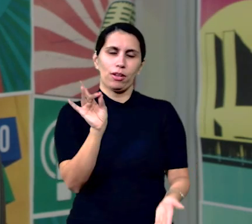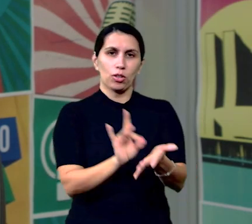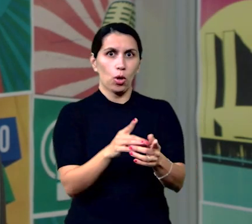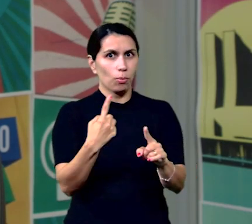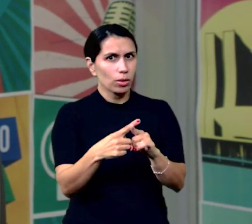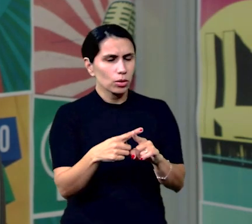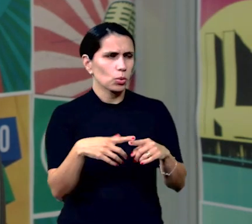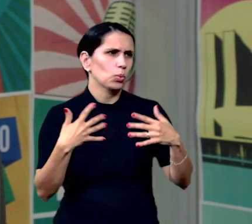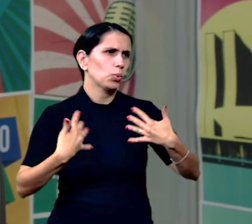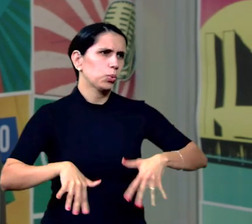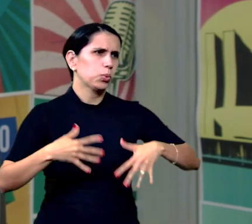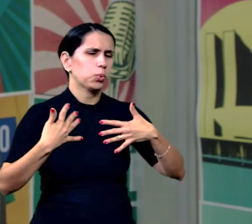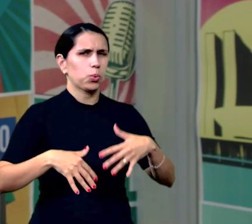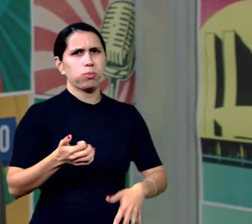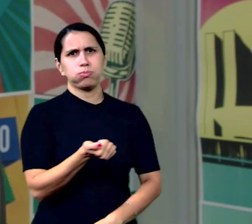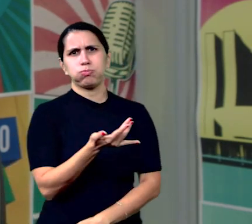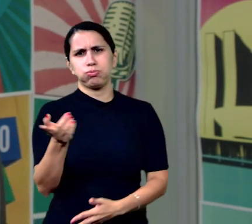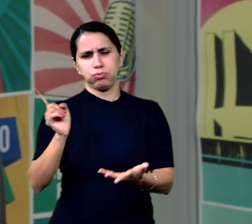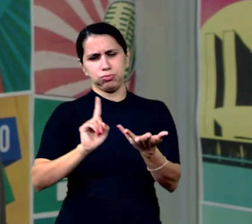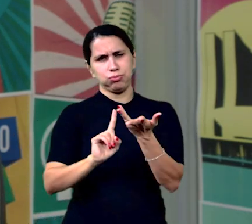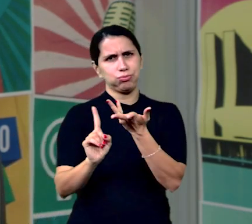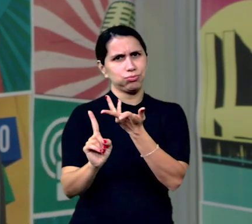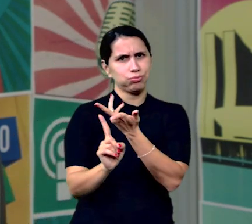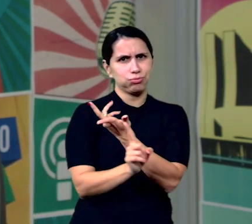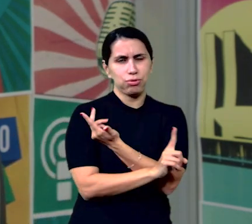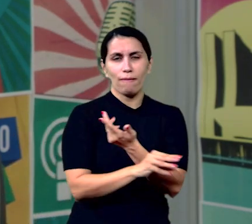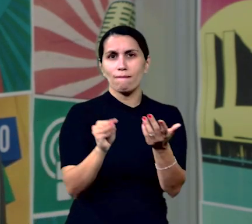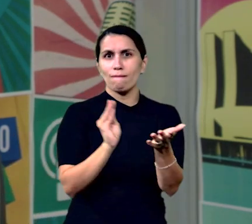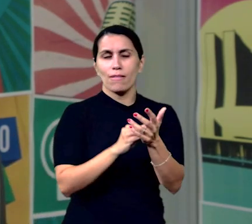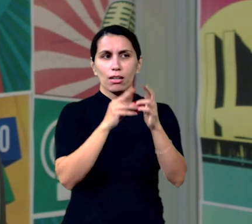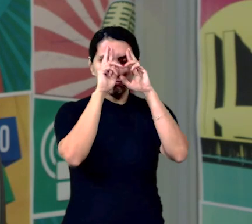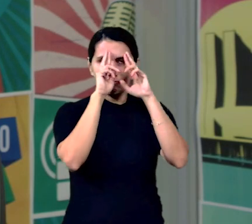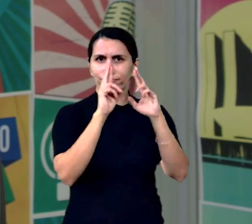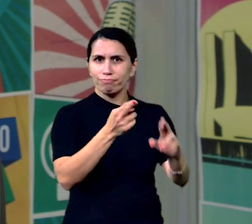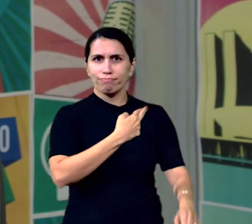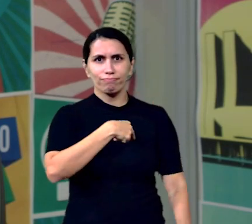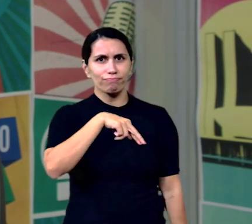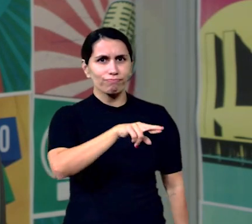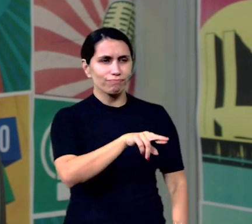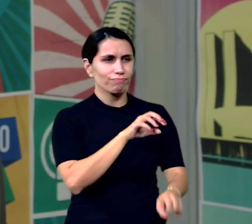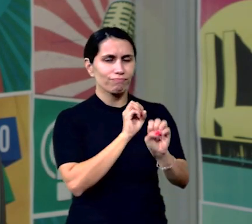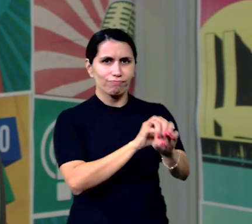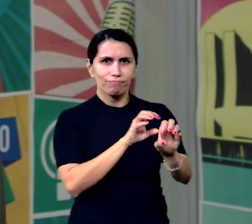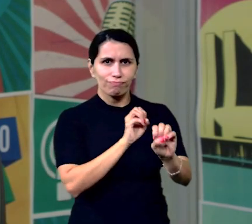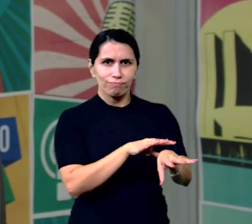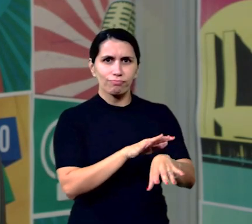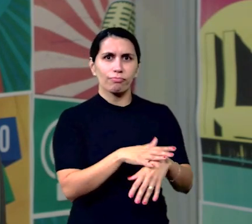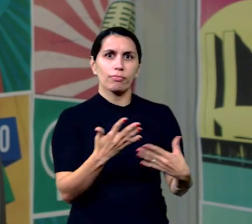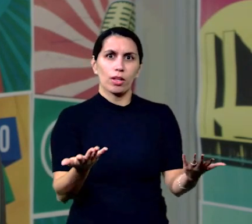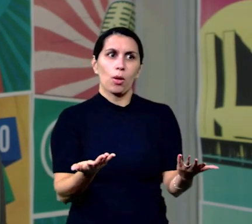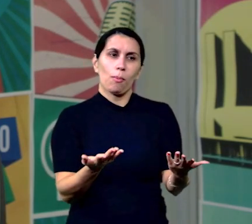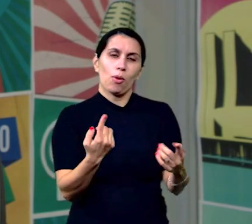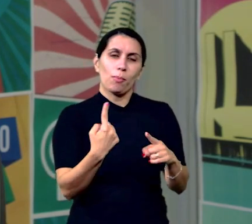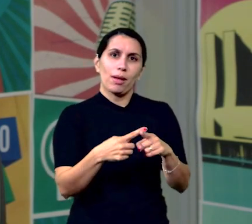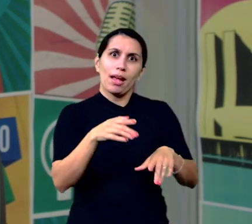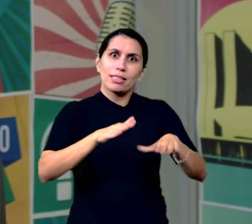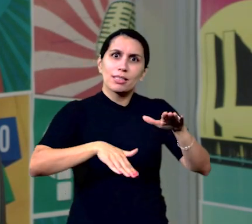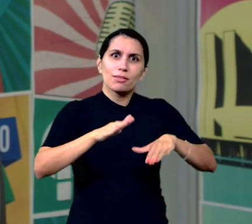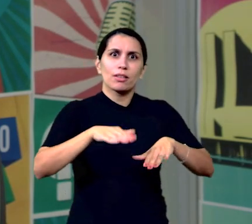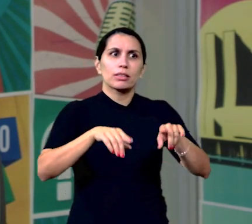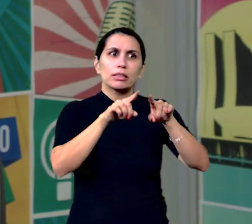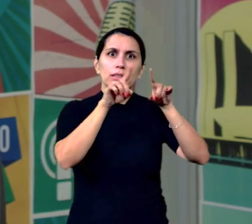violação religiosa para a gente supor, né, e colocar na discricionariedade de um servidor público ou não, porque às vezes nem